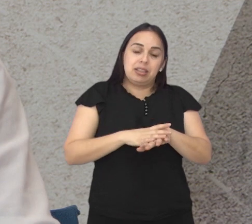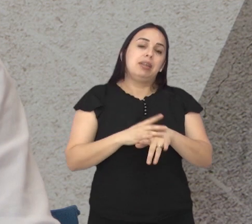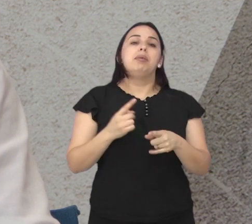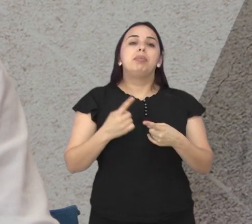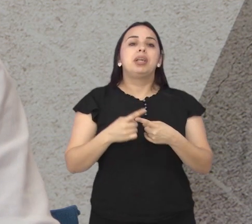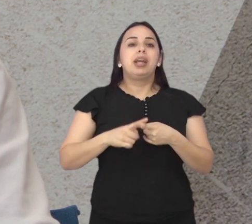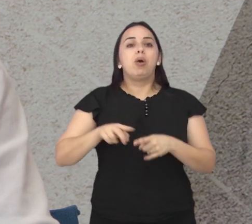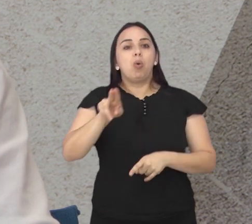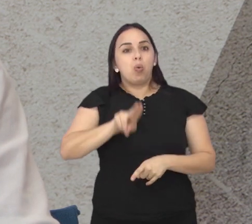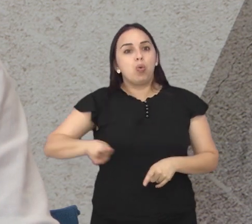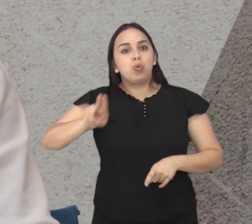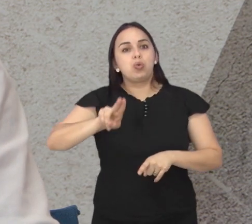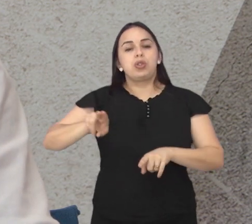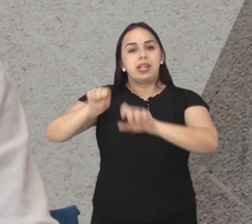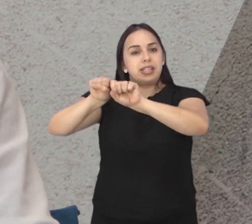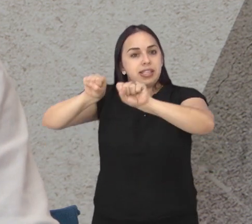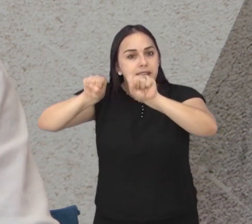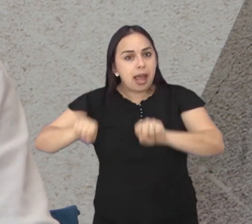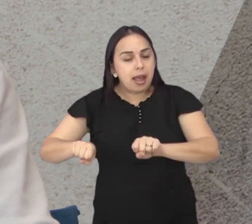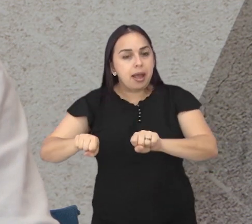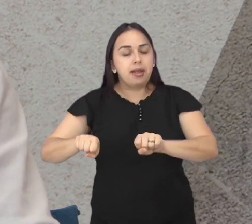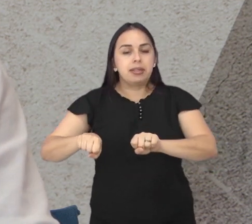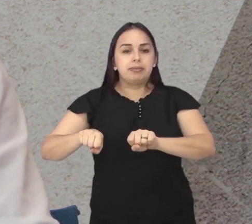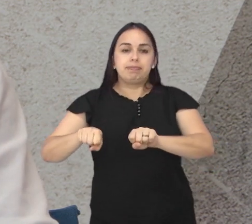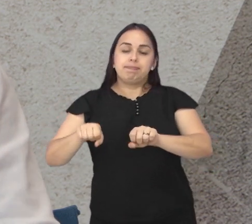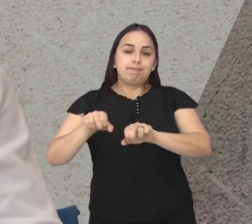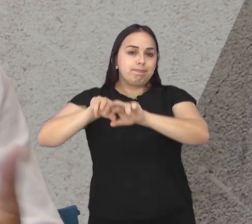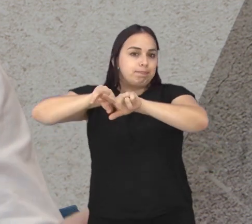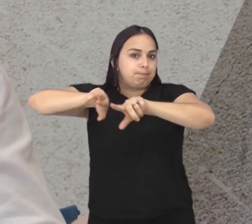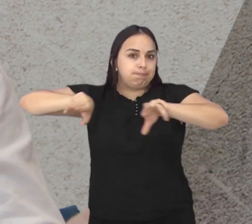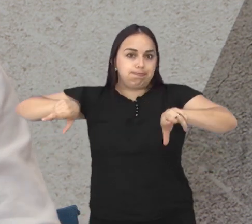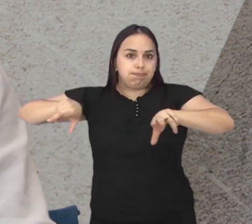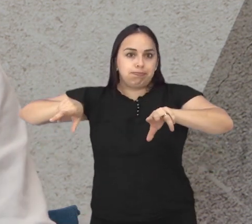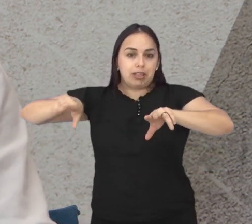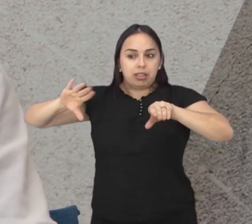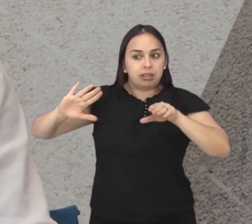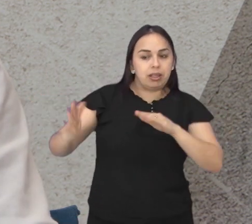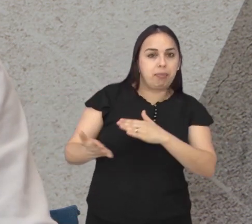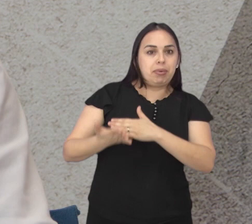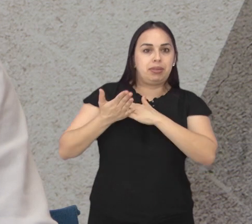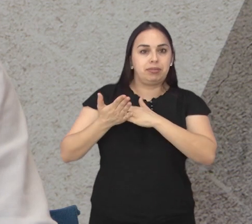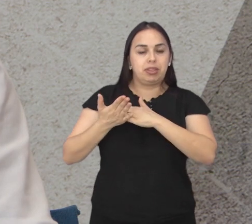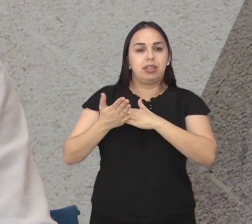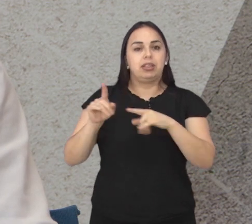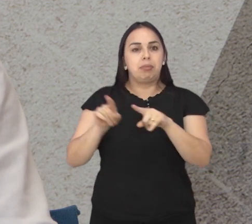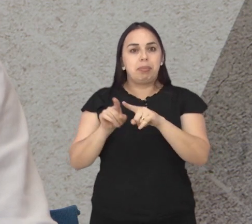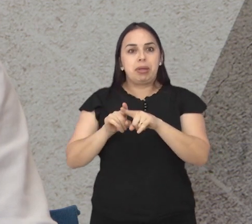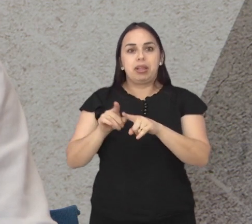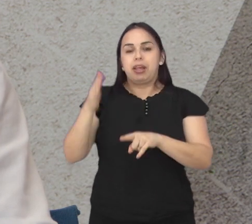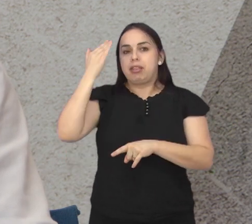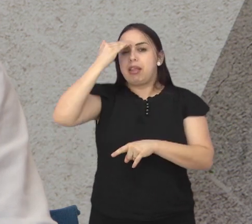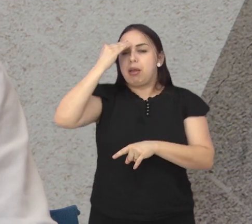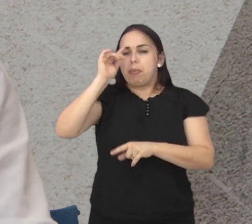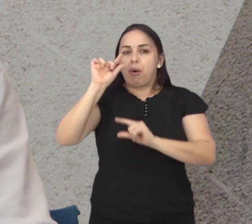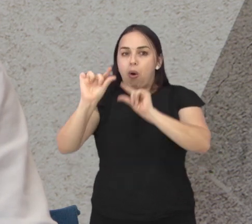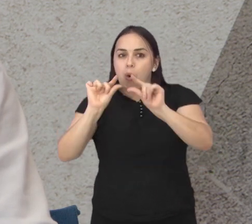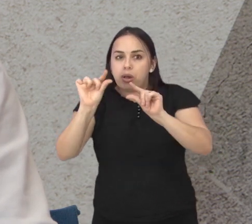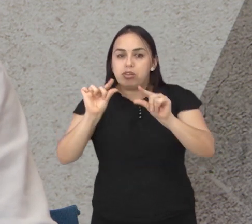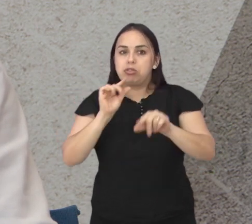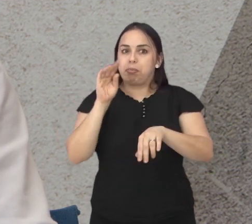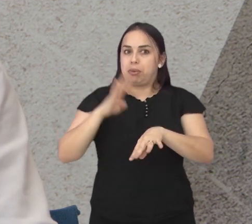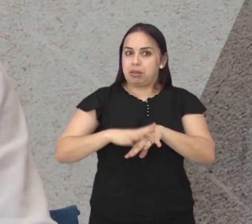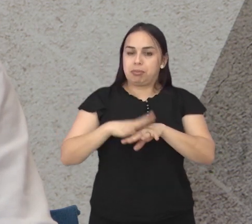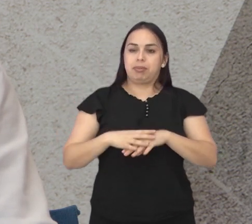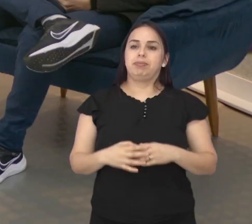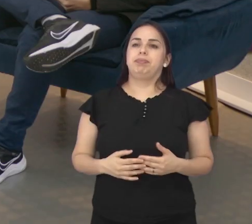Trabalha muito com computador, né? Com softwares enfim, coisas que acaba você tendo que usar números, ou pelo menos entendendo alguma coisa